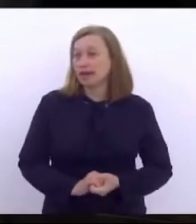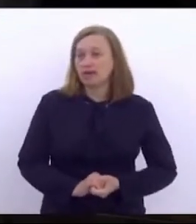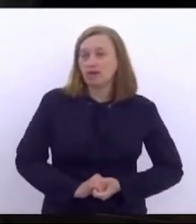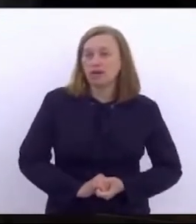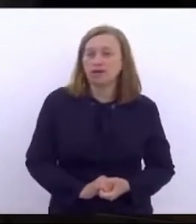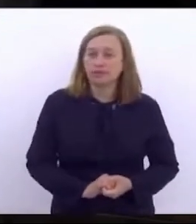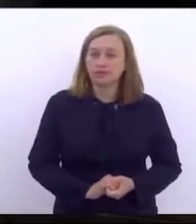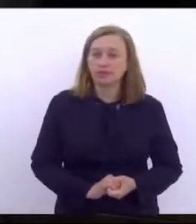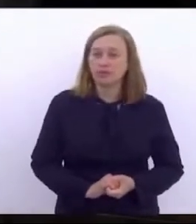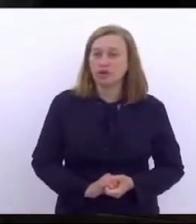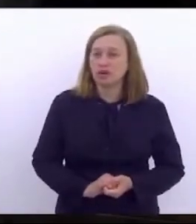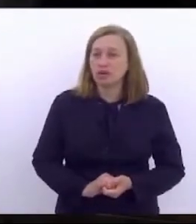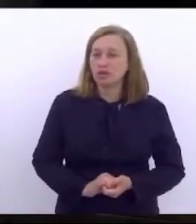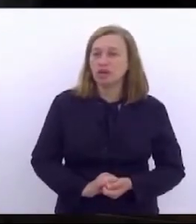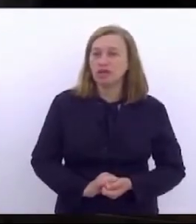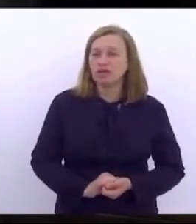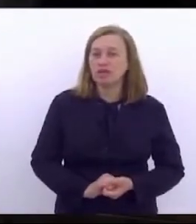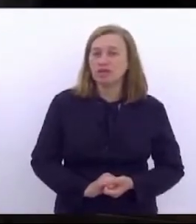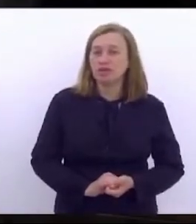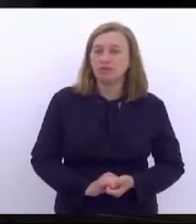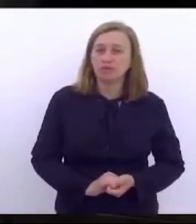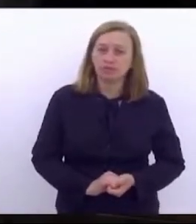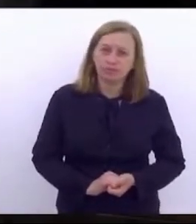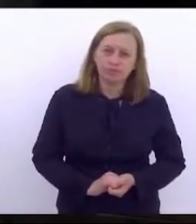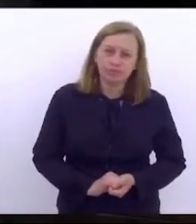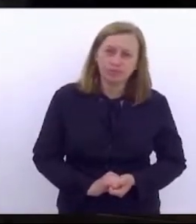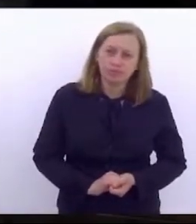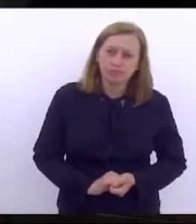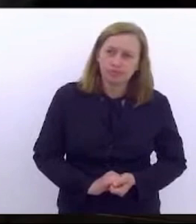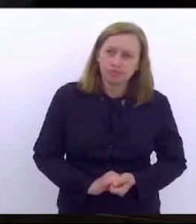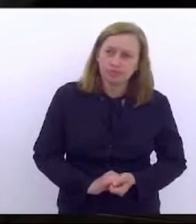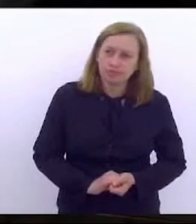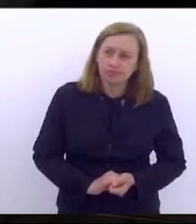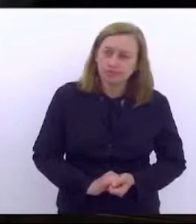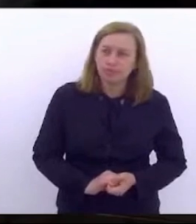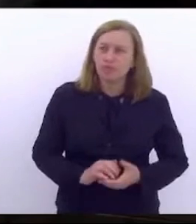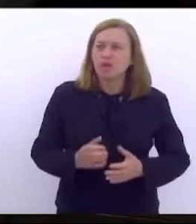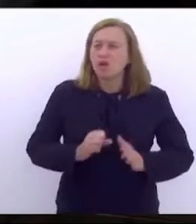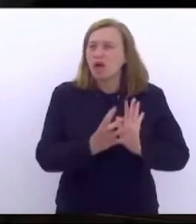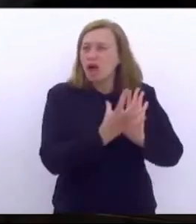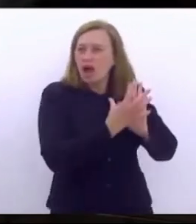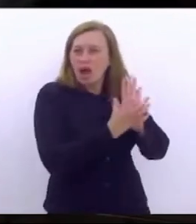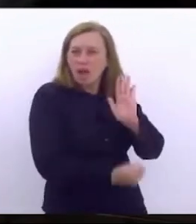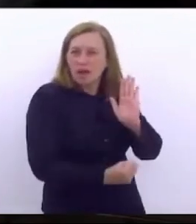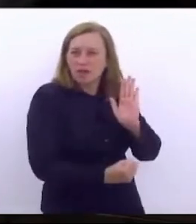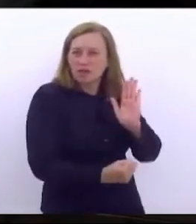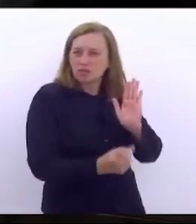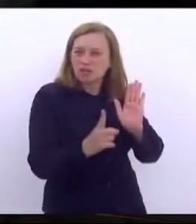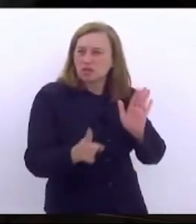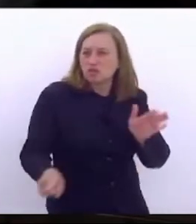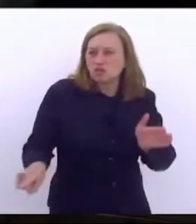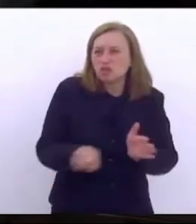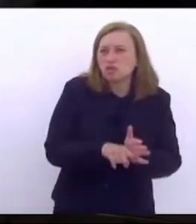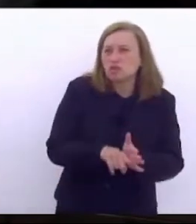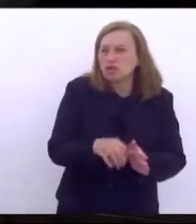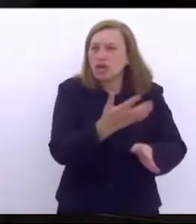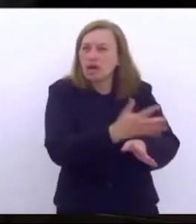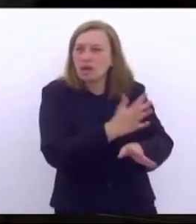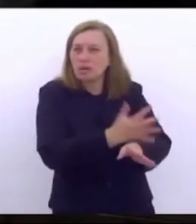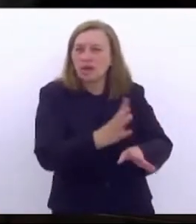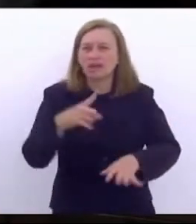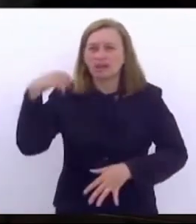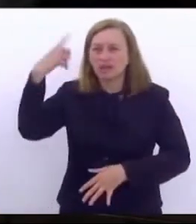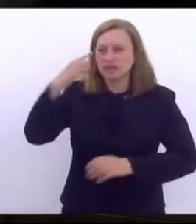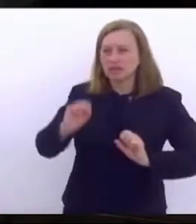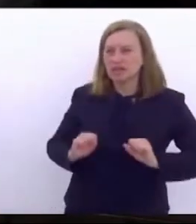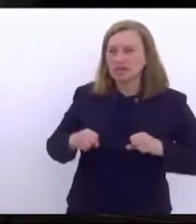ter visto as manchetes, né? Saiu uma manchete anos atrás no Globo, dizendo que criminalizar o aborto não diminui a prática, diz a advogada em defesa